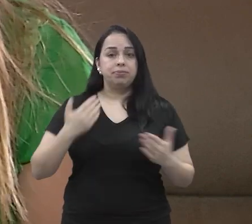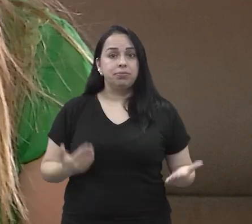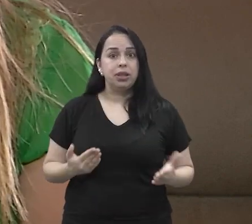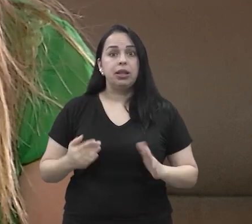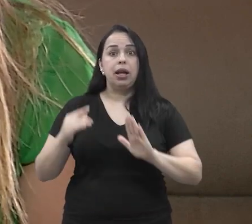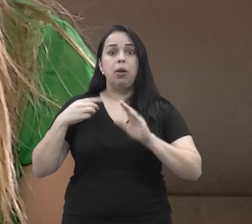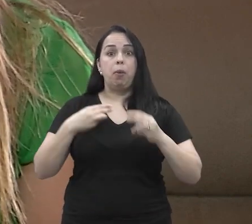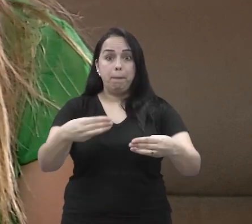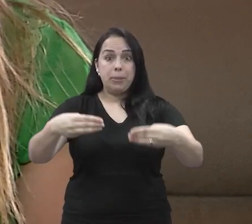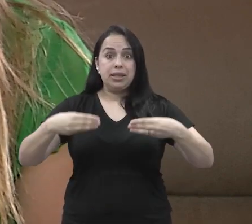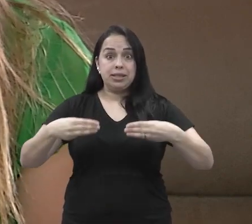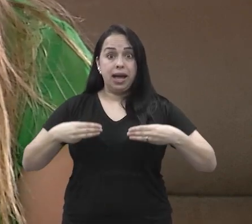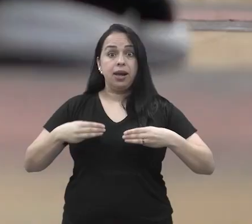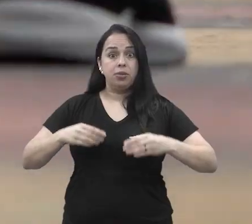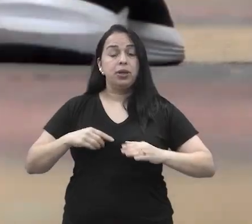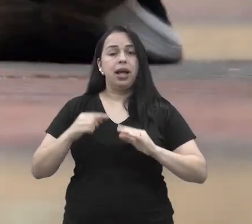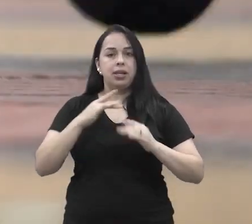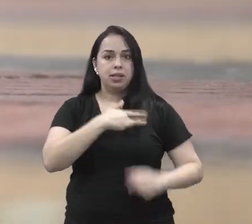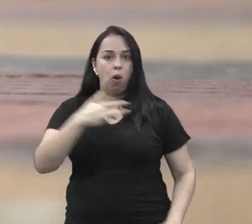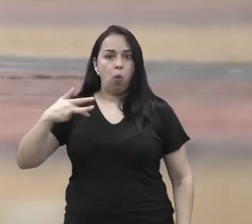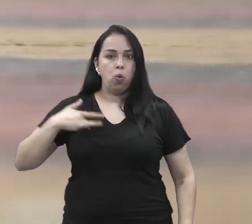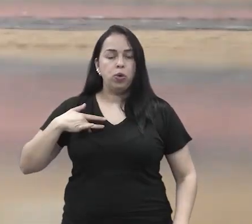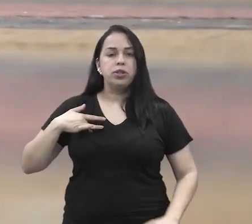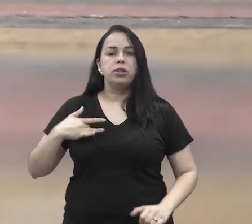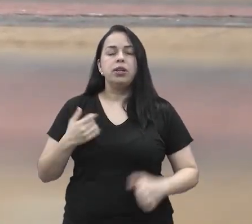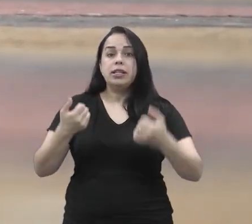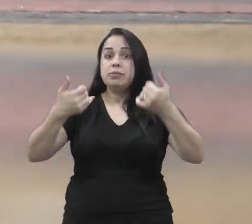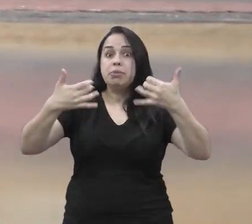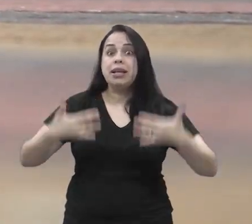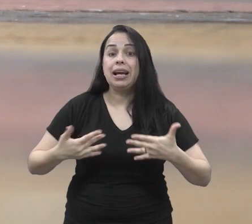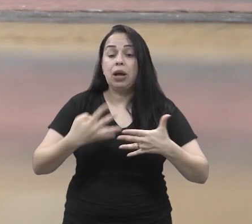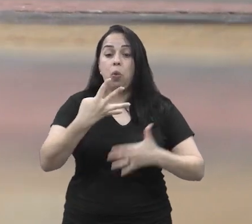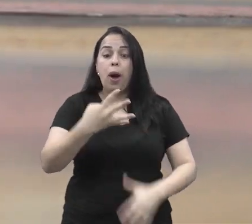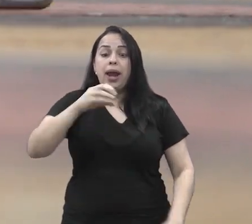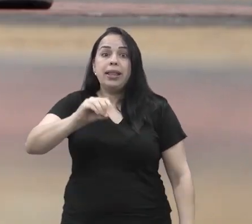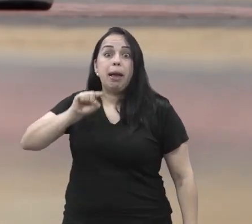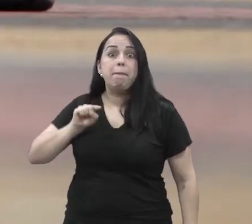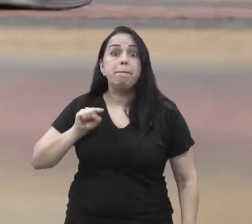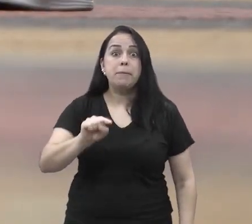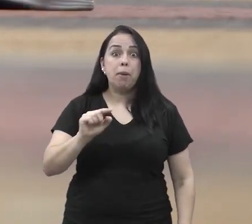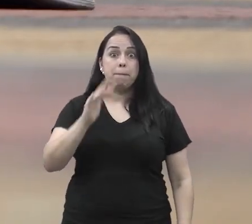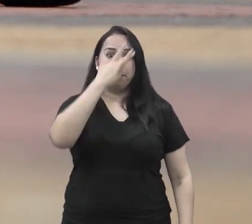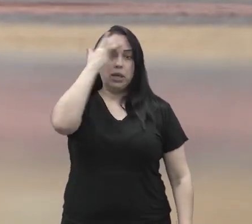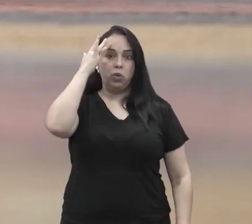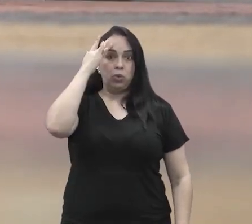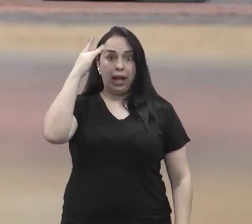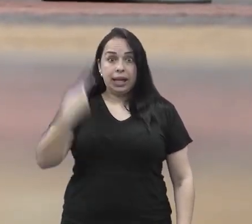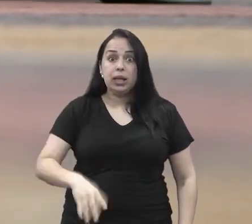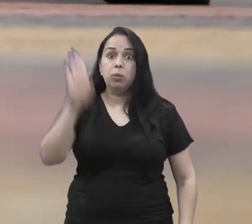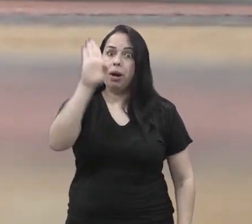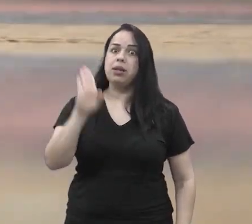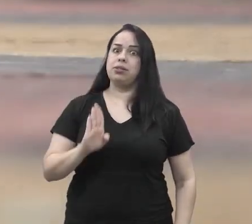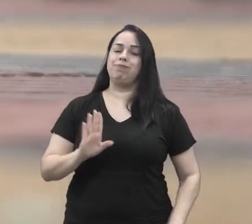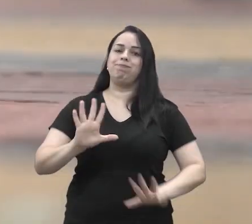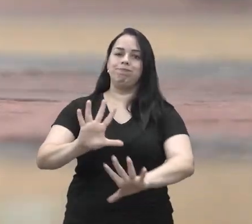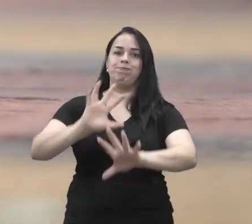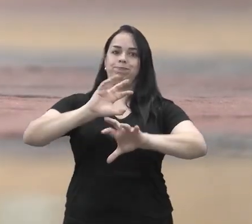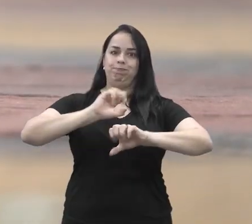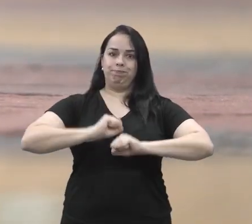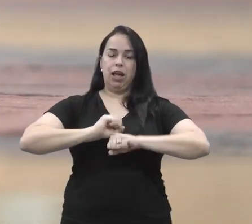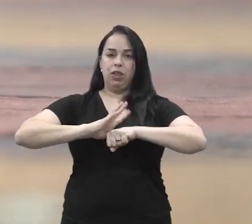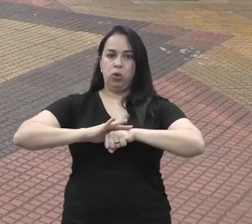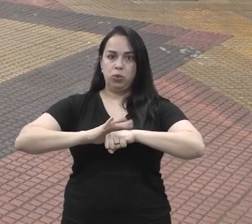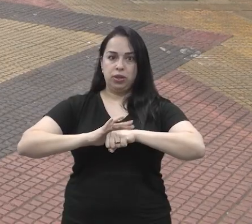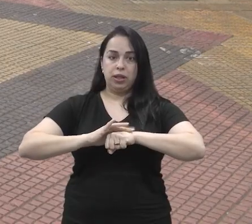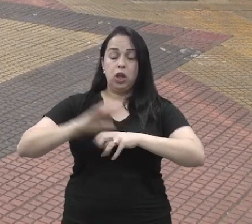fechou certinho o diagnóstico. Segundo o Ministério da Saúde, cerca de 40 mil pessoas têm esclerose múltipla no